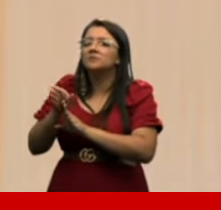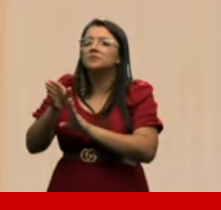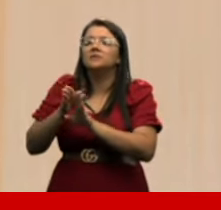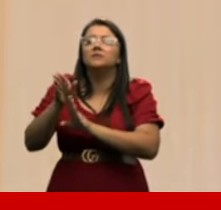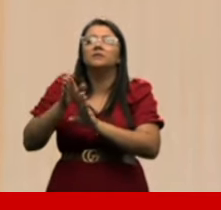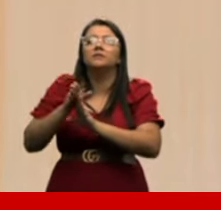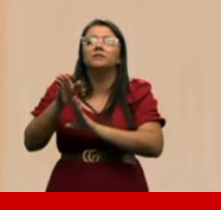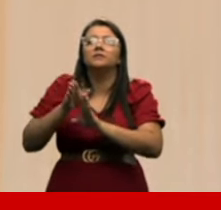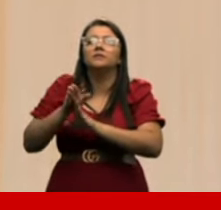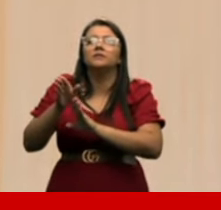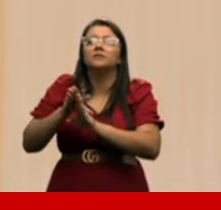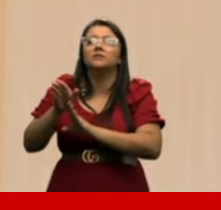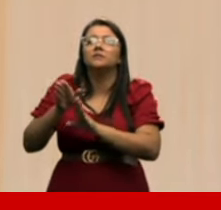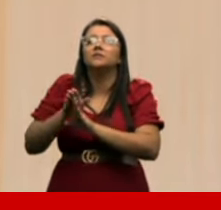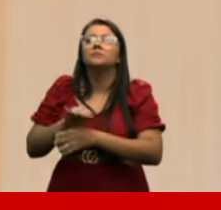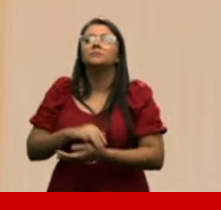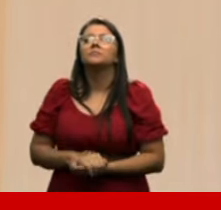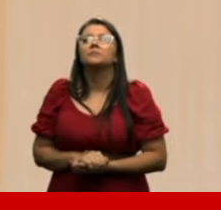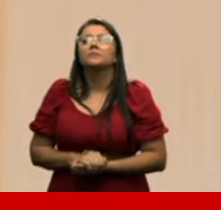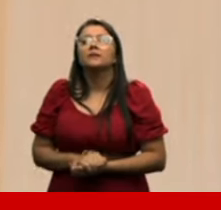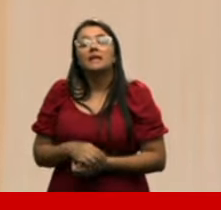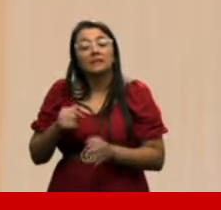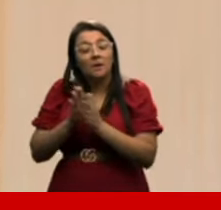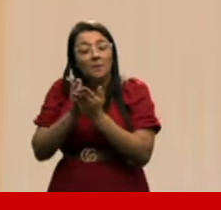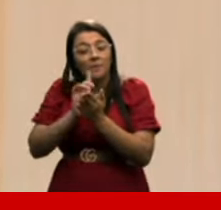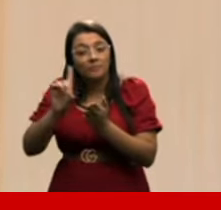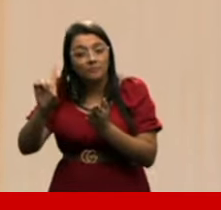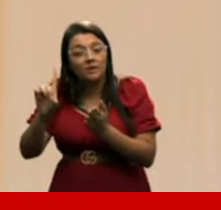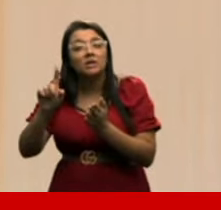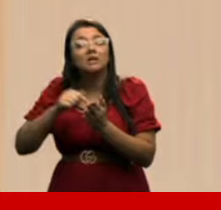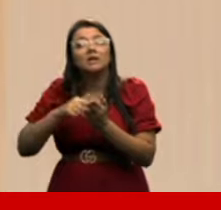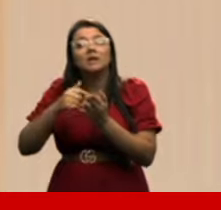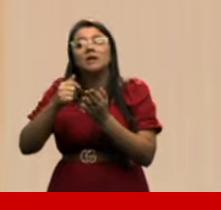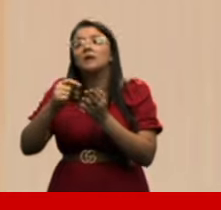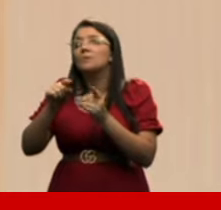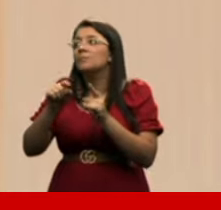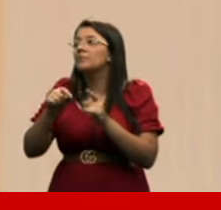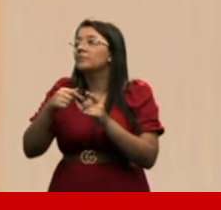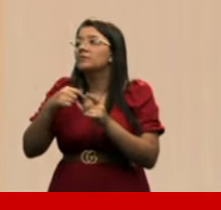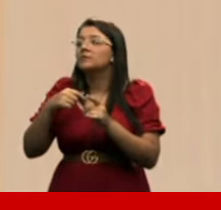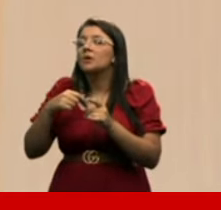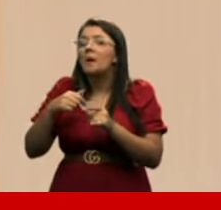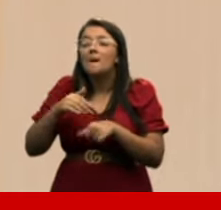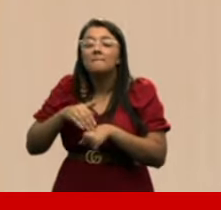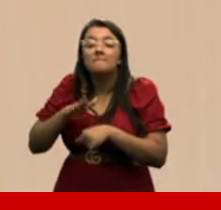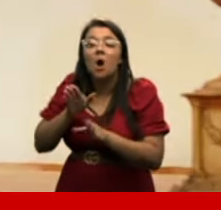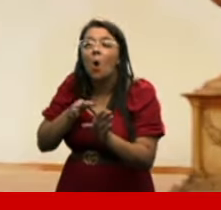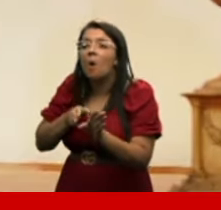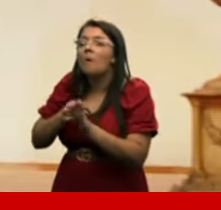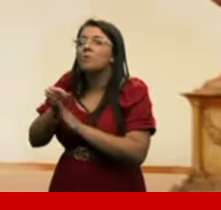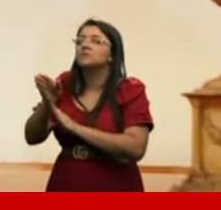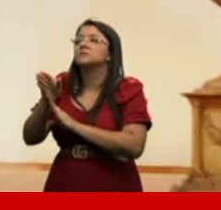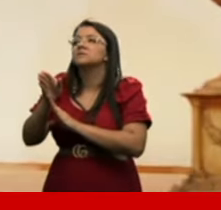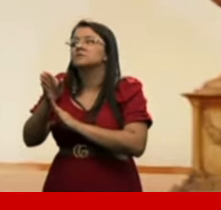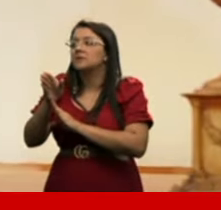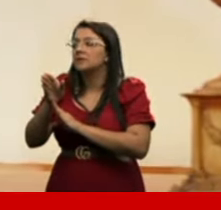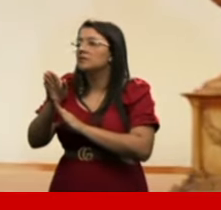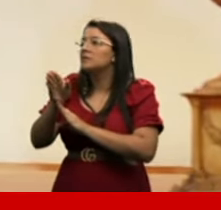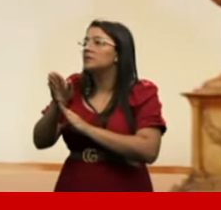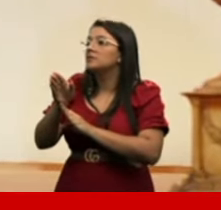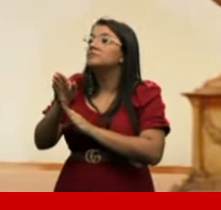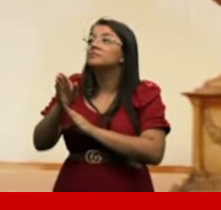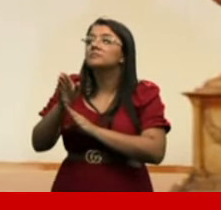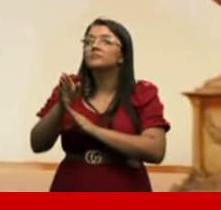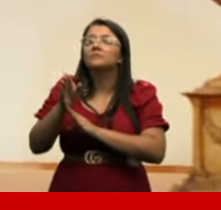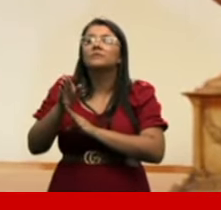eu poderia ficar falando aqui na Bíblia de mulheres que deu mau conselho para o seu marido e levou